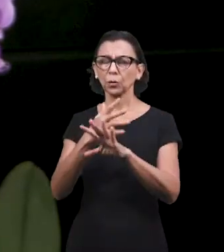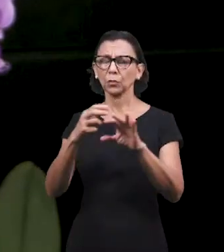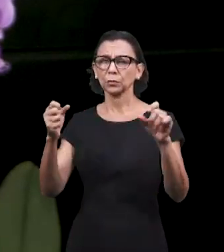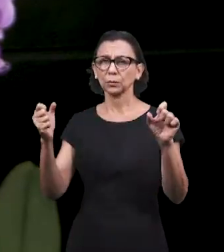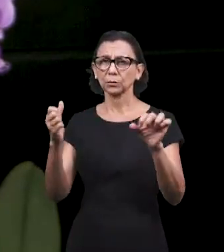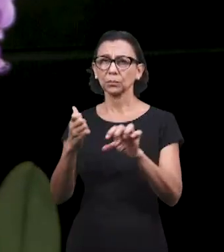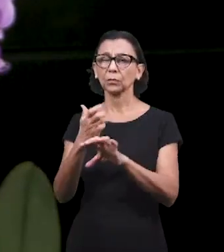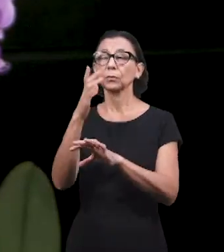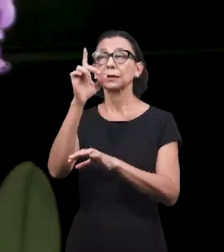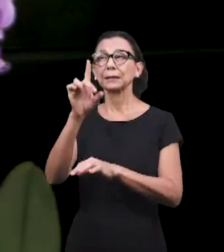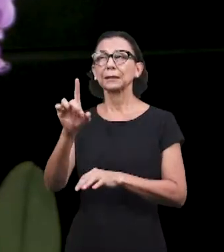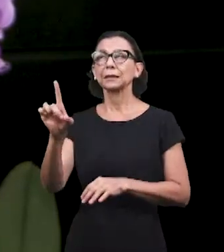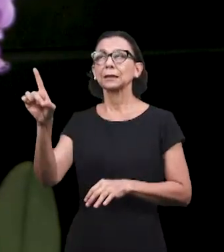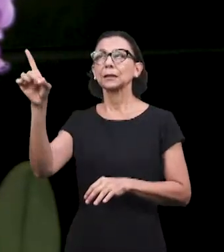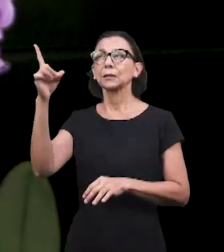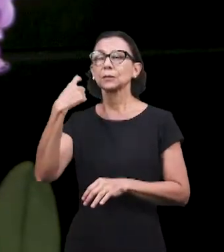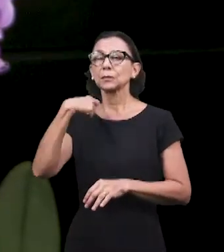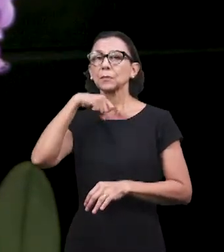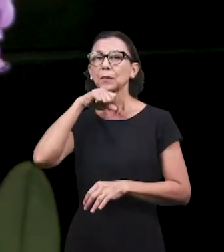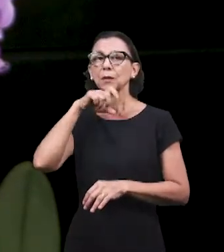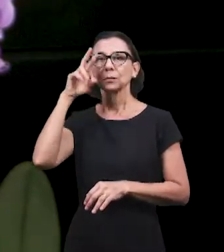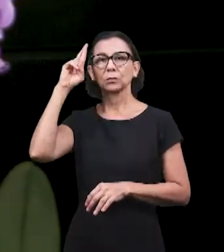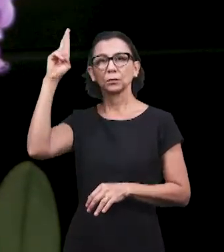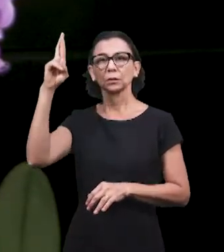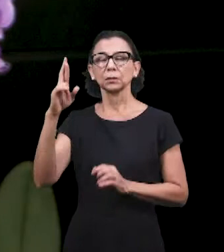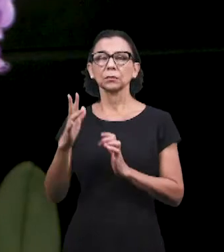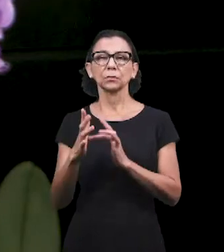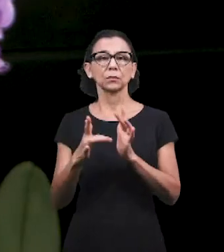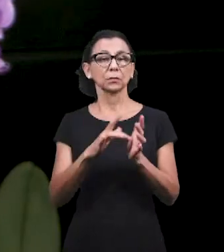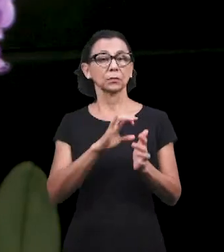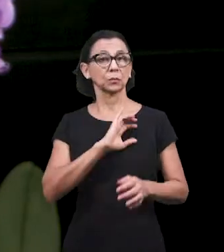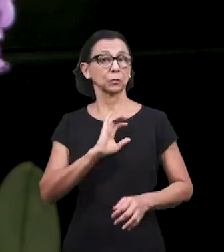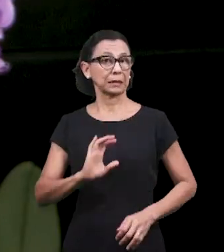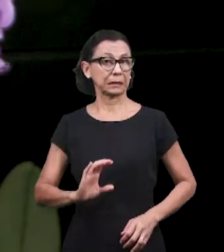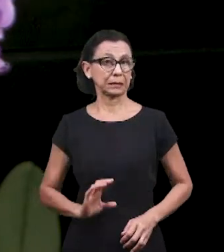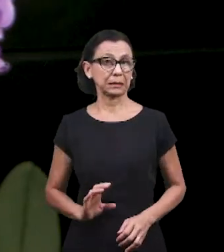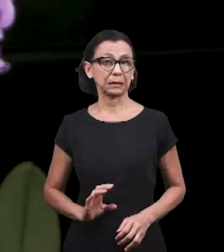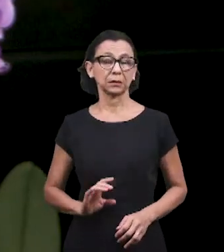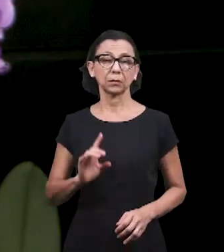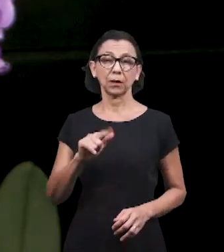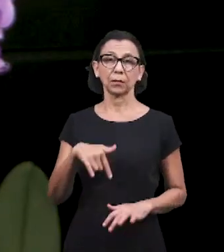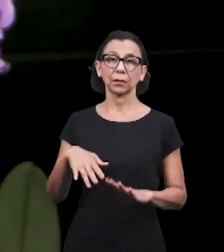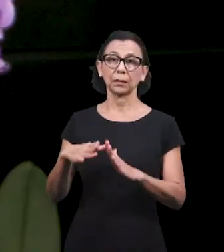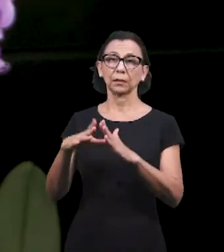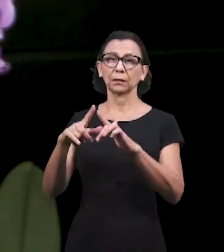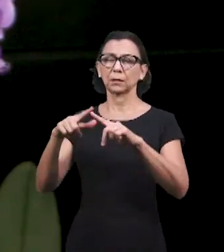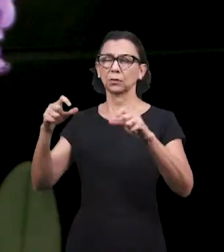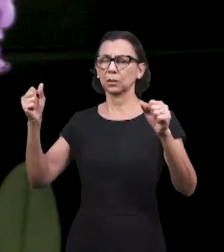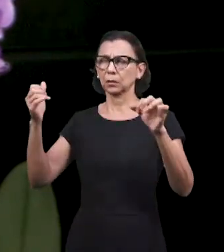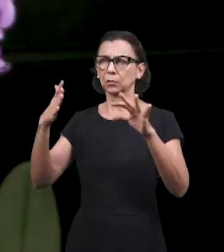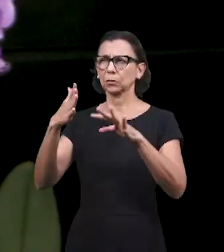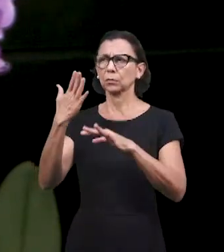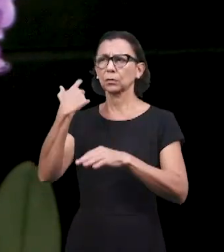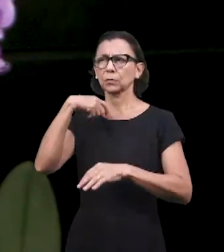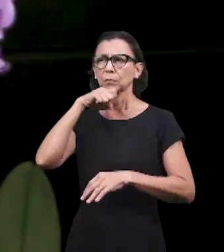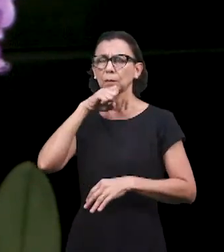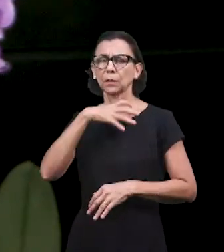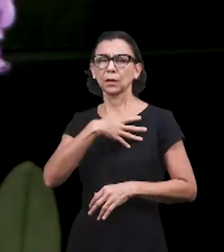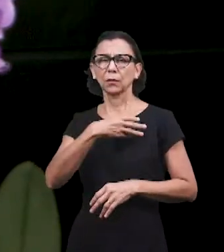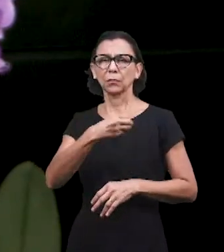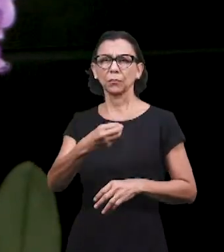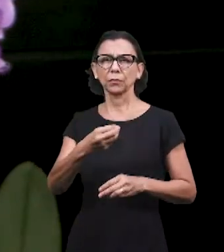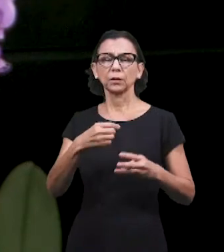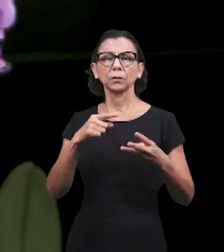o Deus e Pai de nosso Senhor Jesus Cristo. Então, a igreja que glorifica o Pai, uma igreja que glorifica o Filho, uma igreja